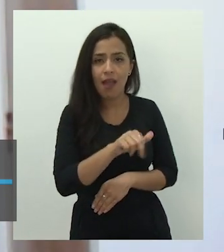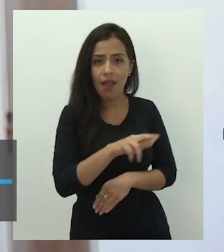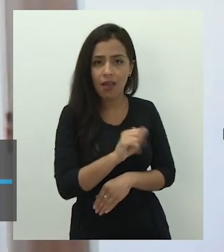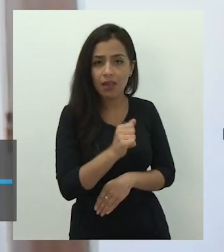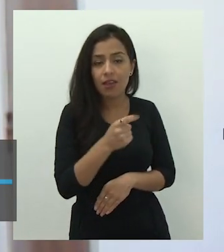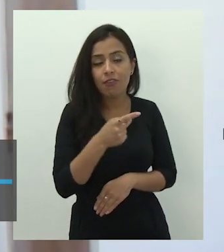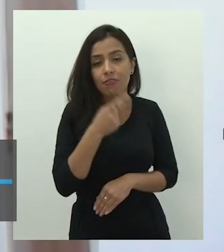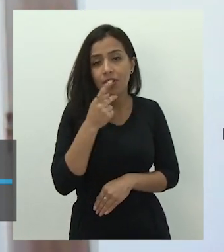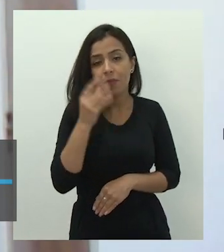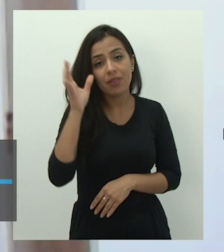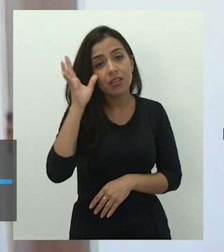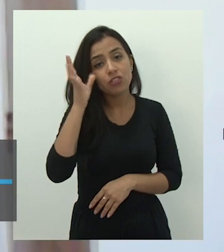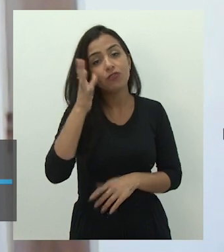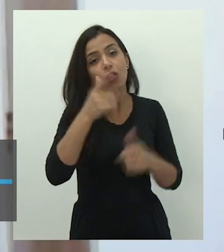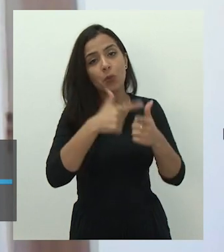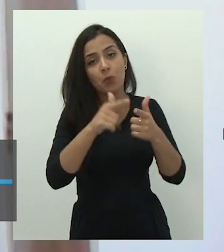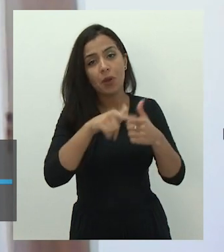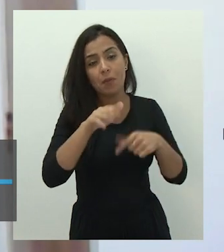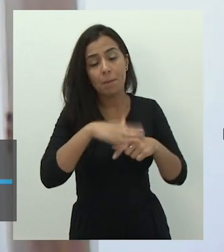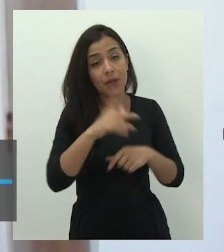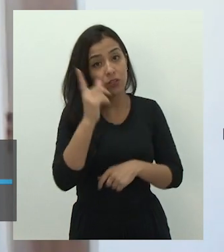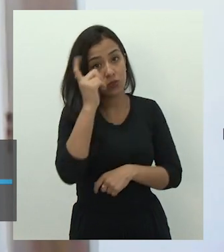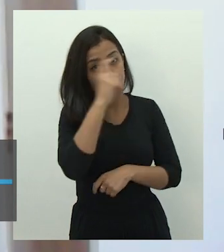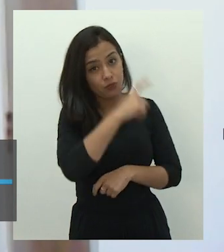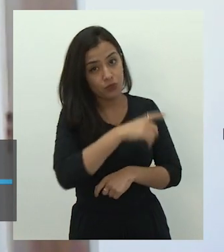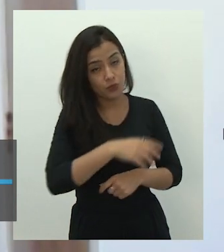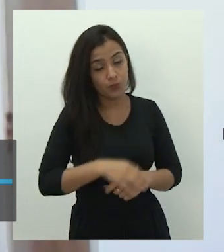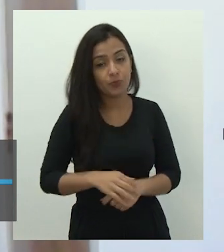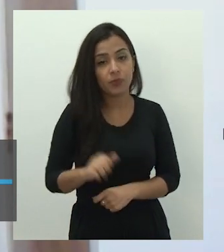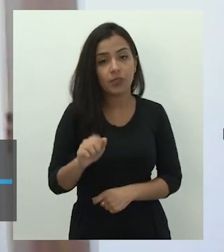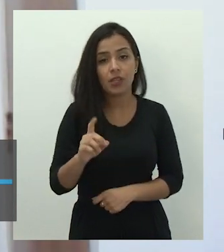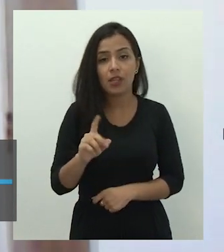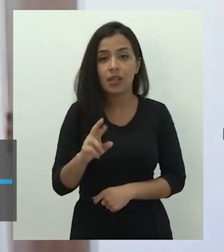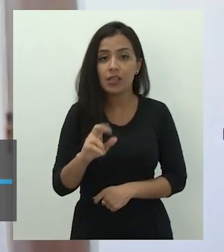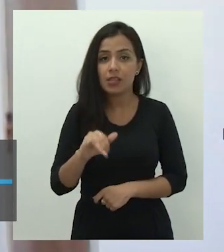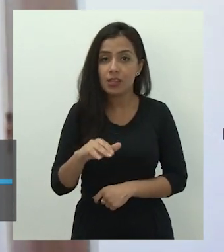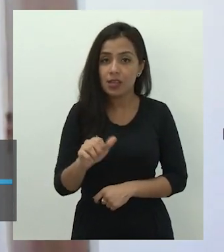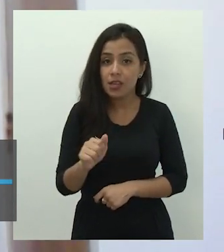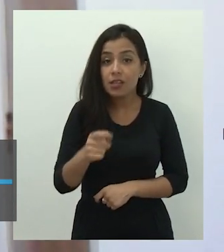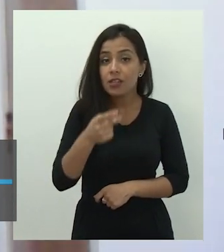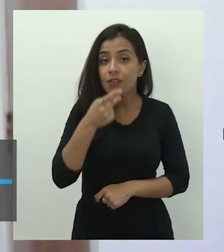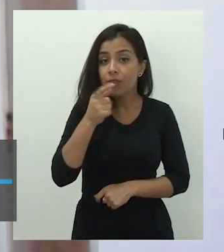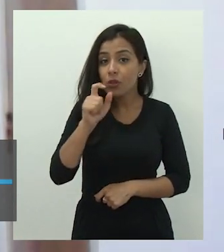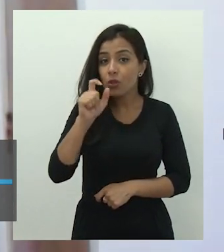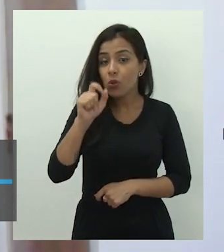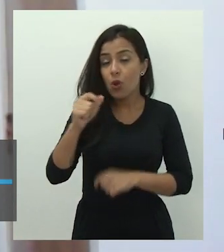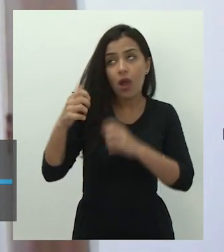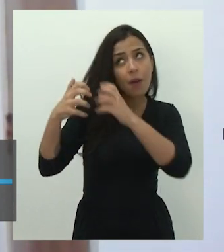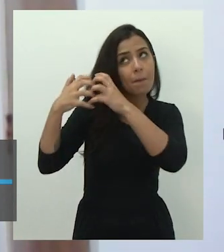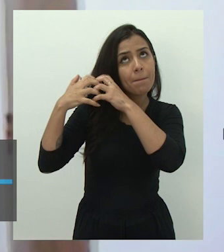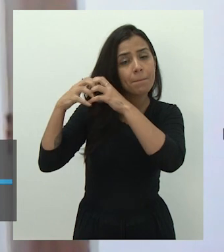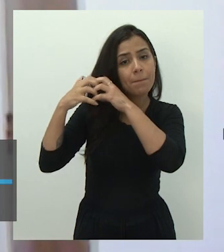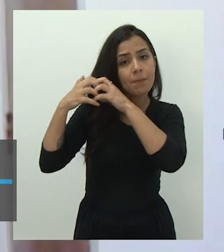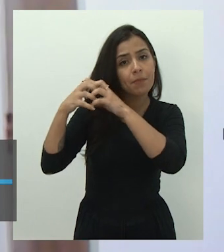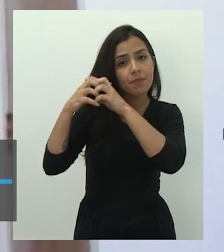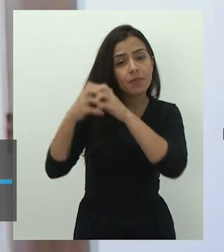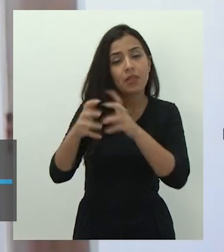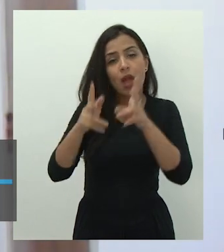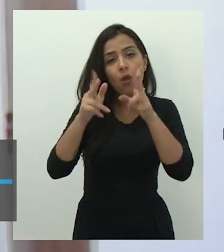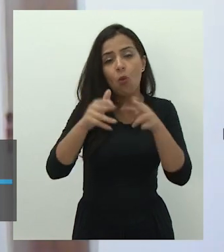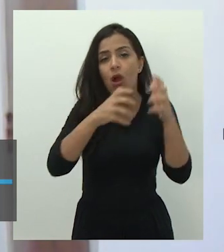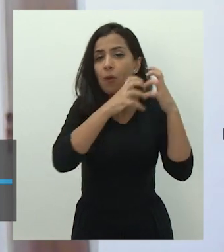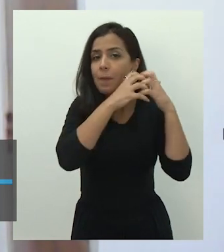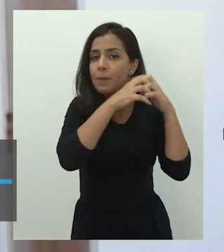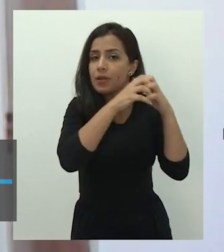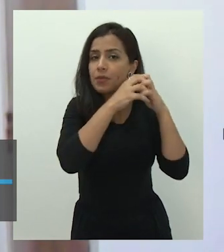desafiadoras. A professora Adriana fala que o pensamento algébrico é o pensamento